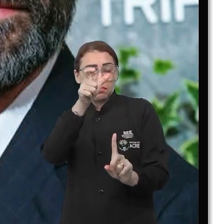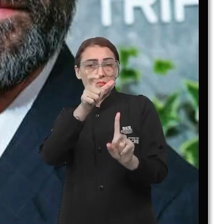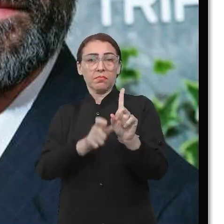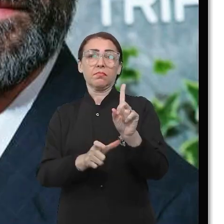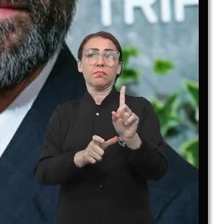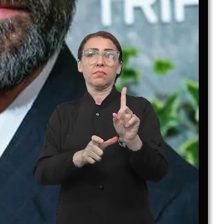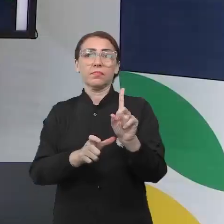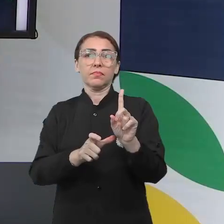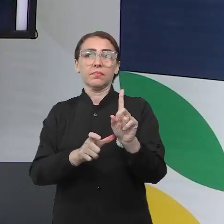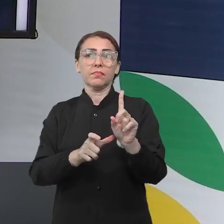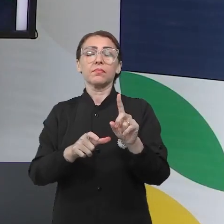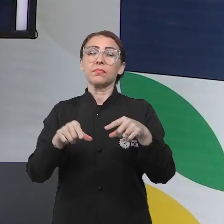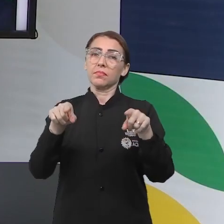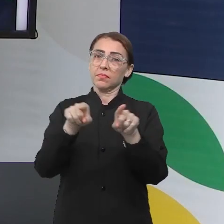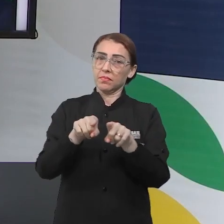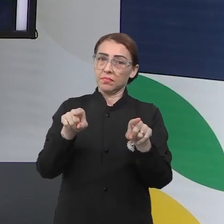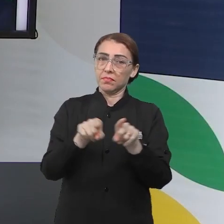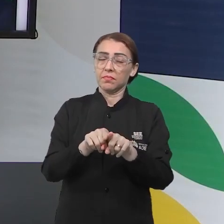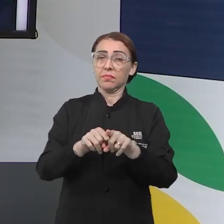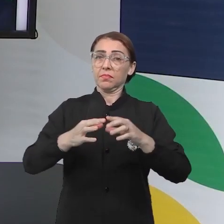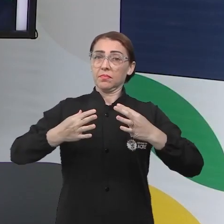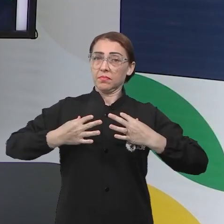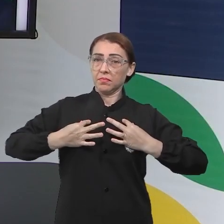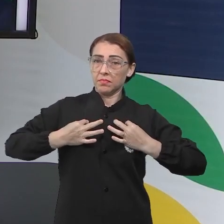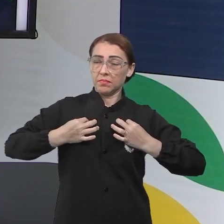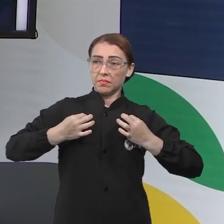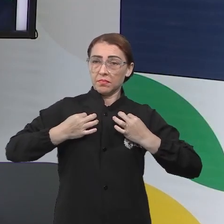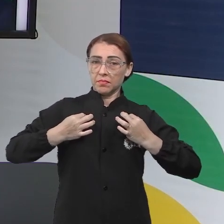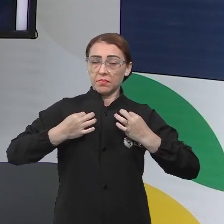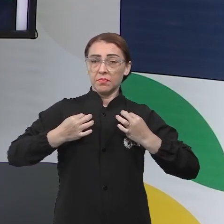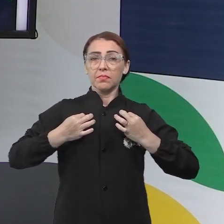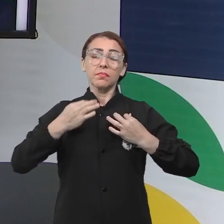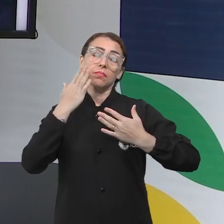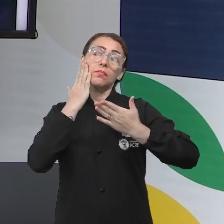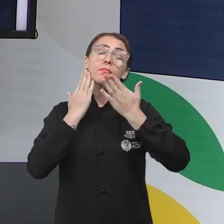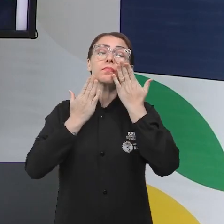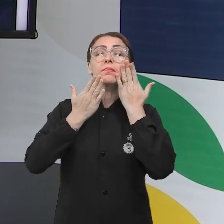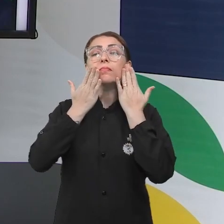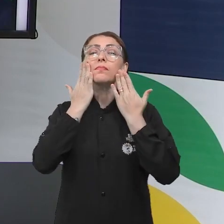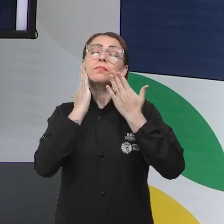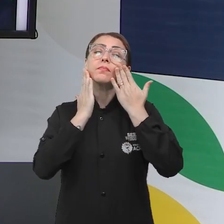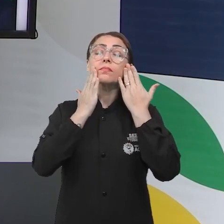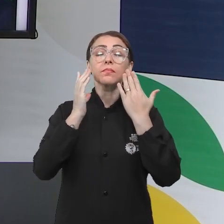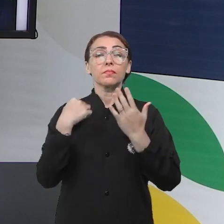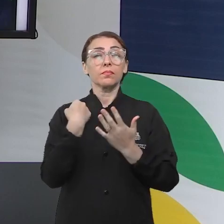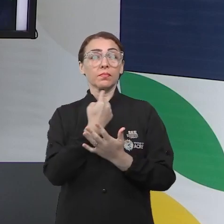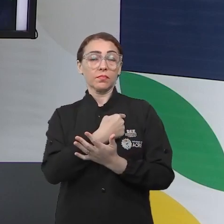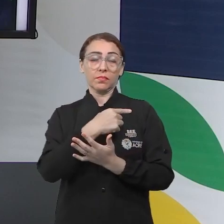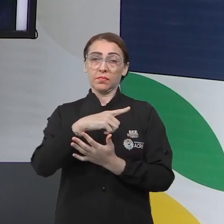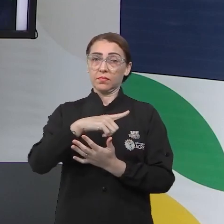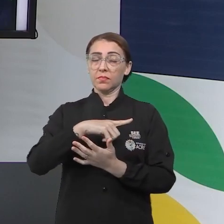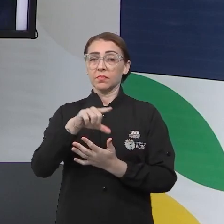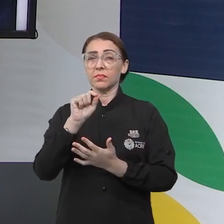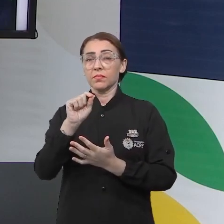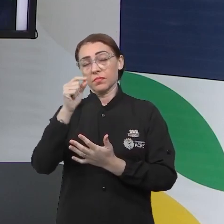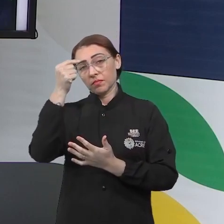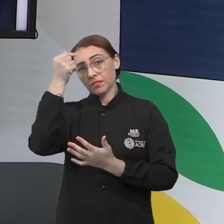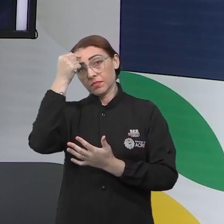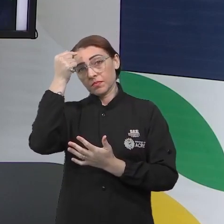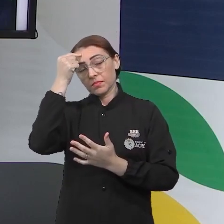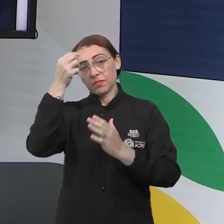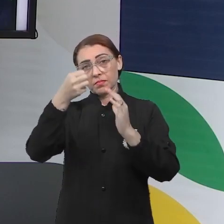Exatamente. Então, além de um figurino e de uma maquiagem, né, nós temos que pensar